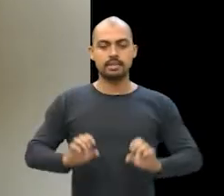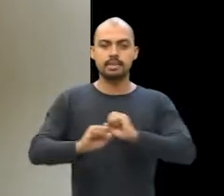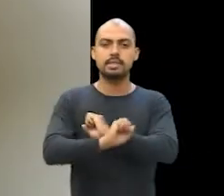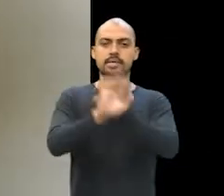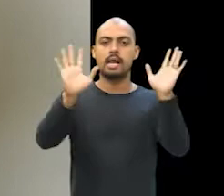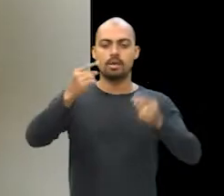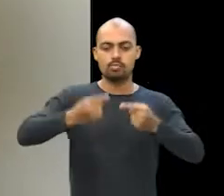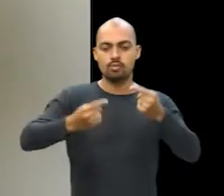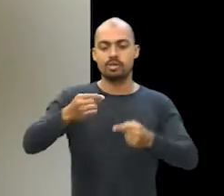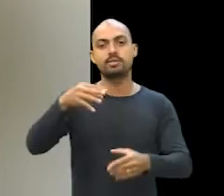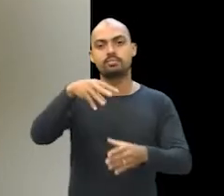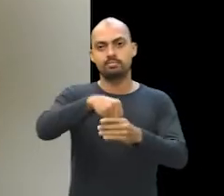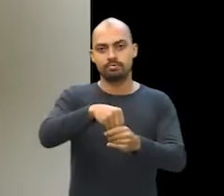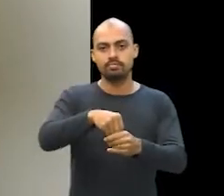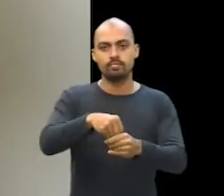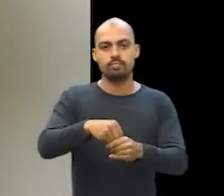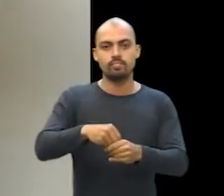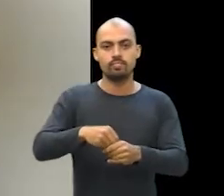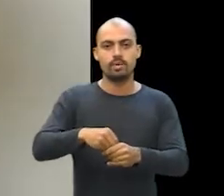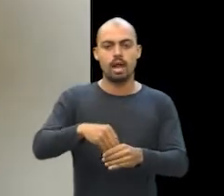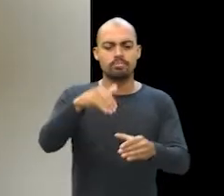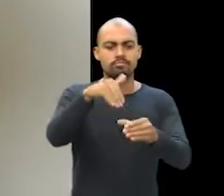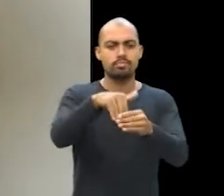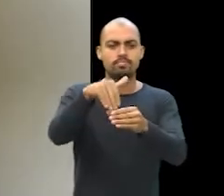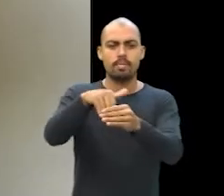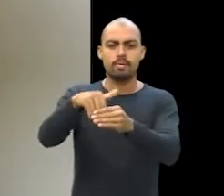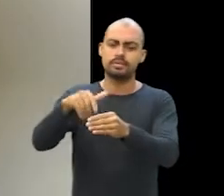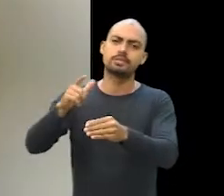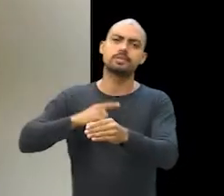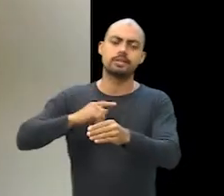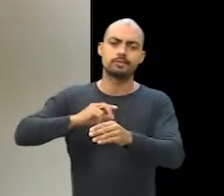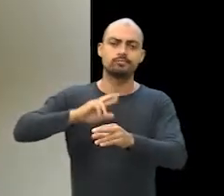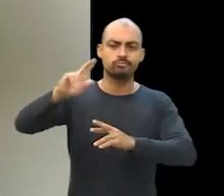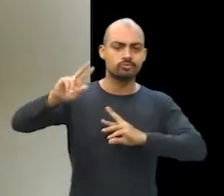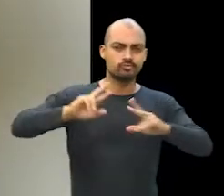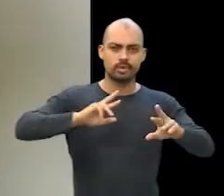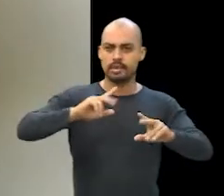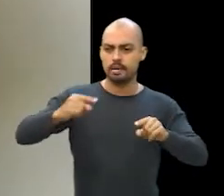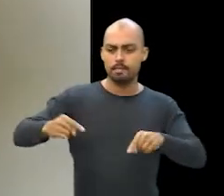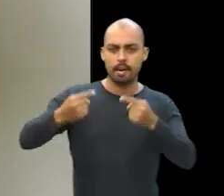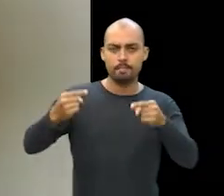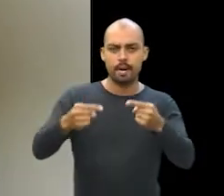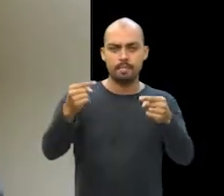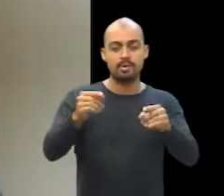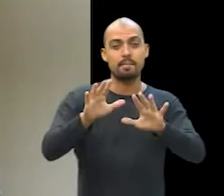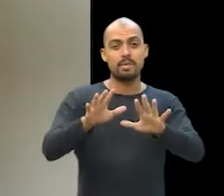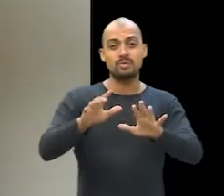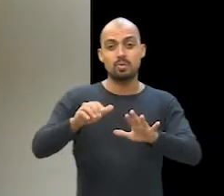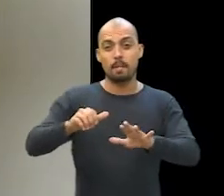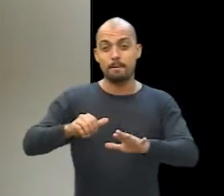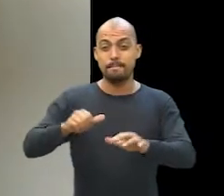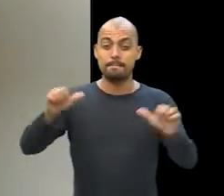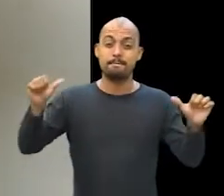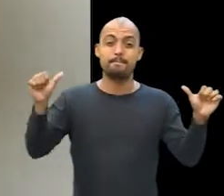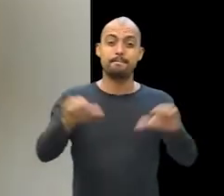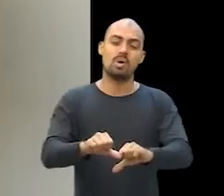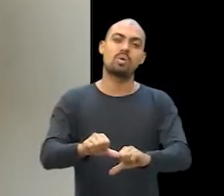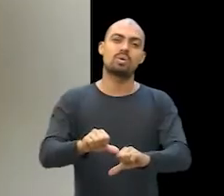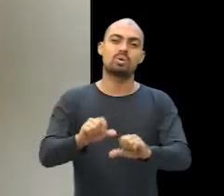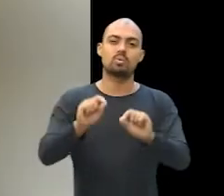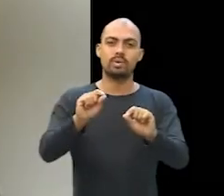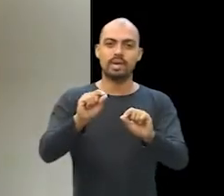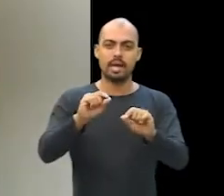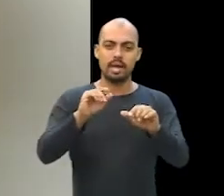e transparência na política. Uma eleição com muitas adversidades, mas o pior combate durante a